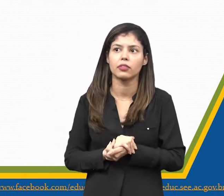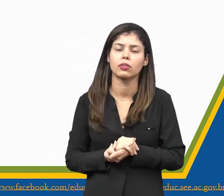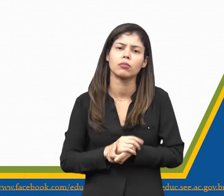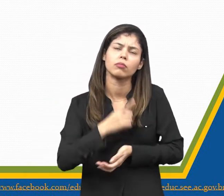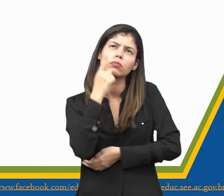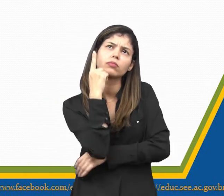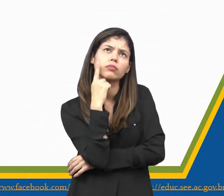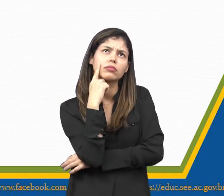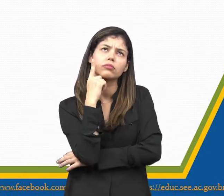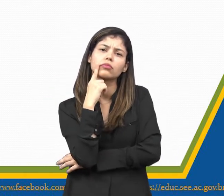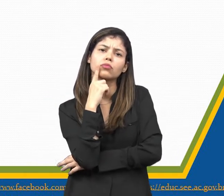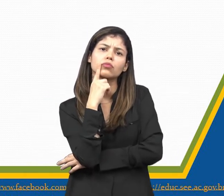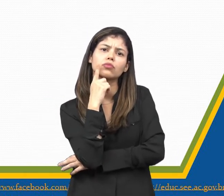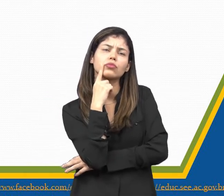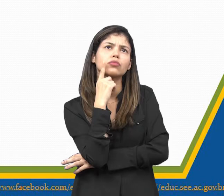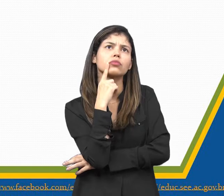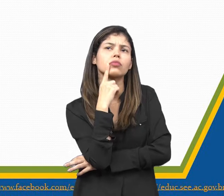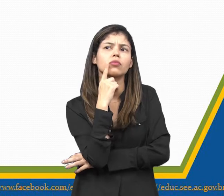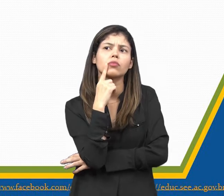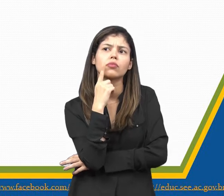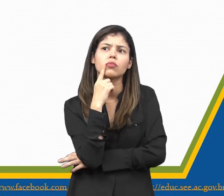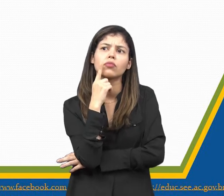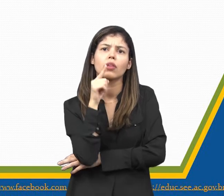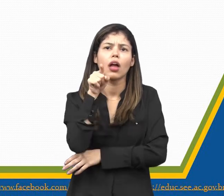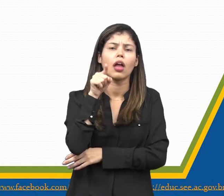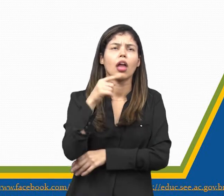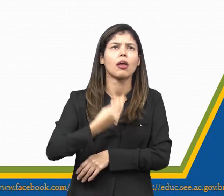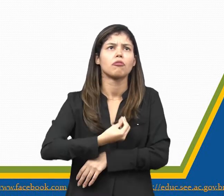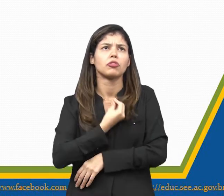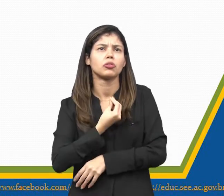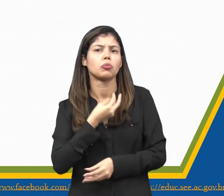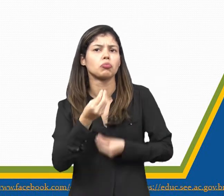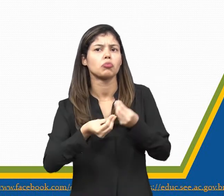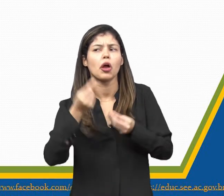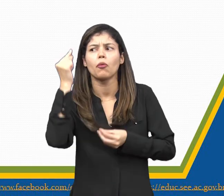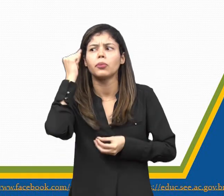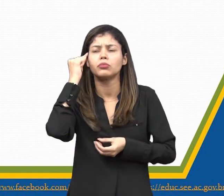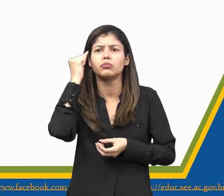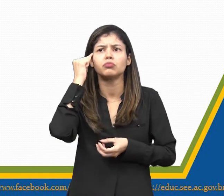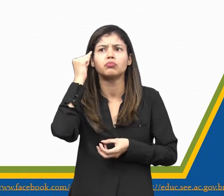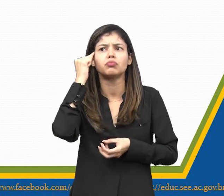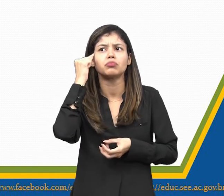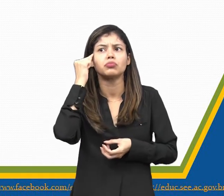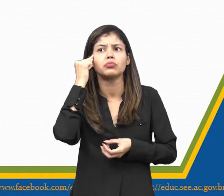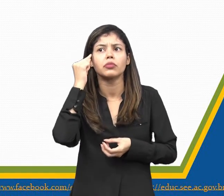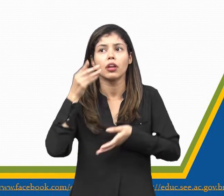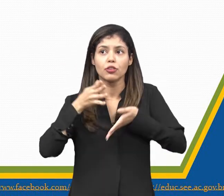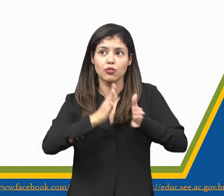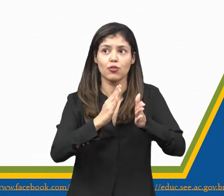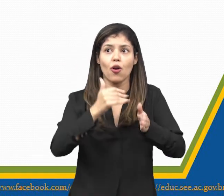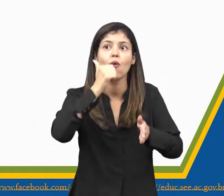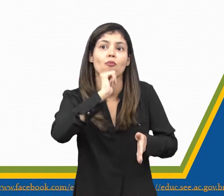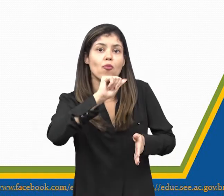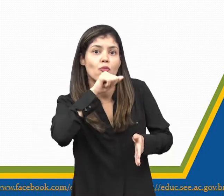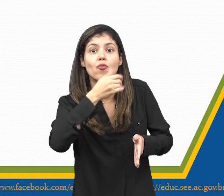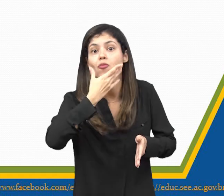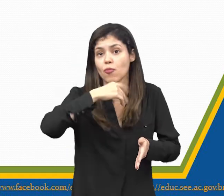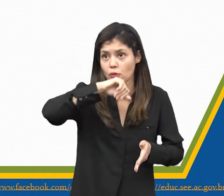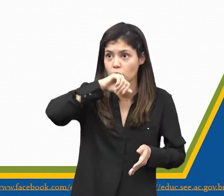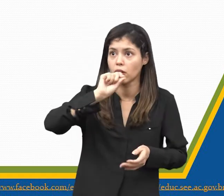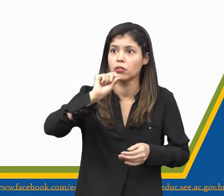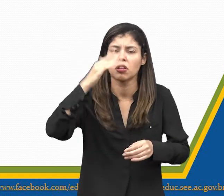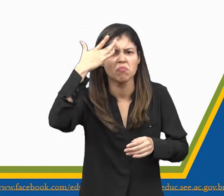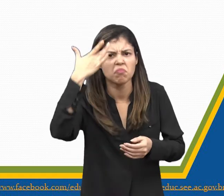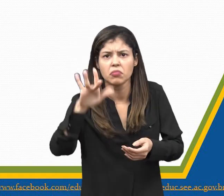Mafalda ficou pensando, a ele nós devemos a vida. E ela ficou refletindo. Aí ela chegou para os pais dela não sabiam nem o que